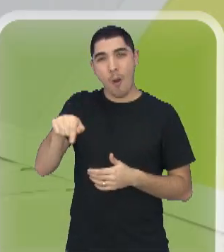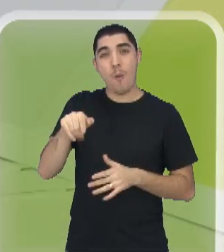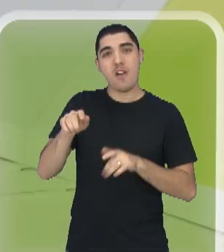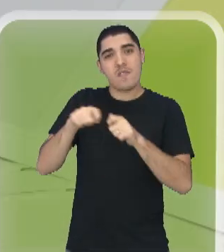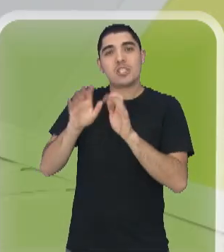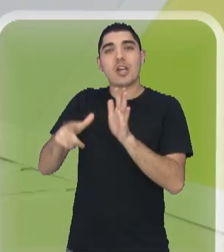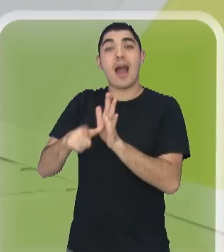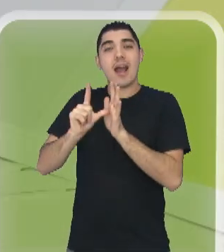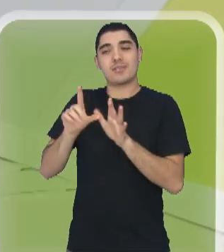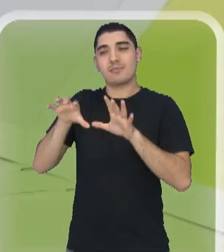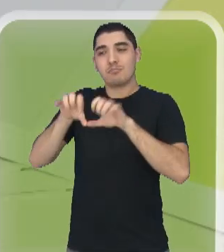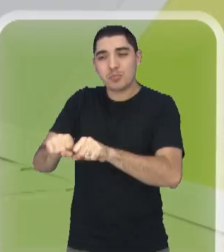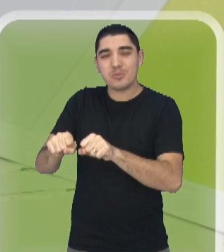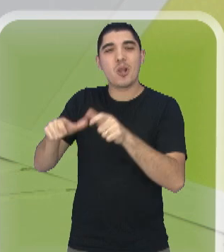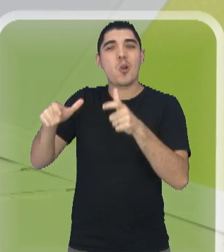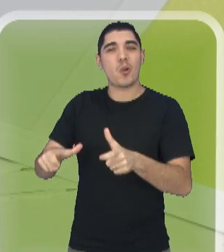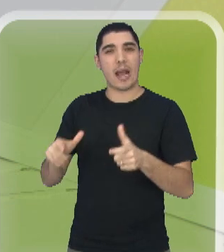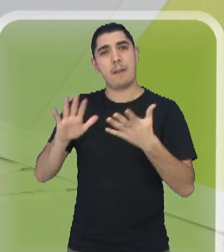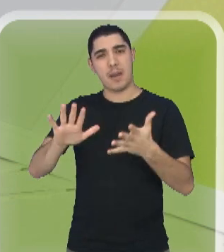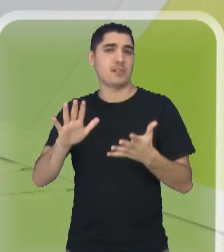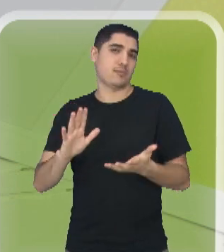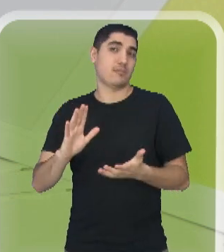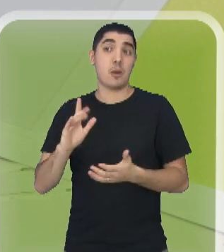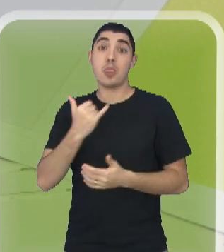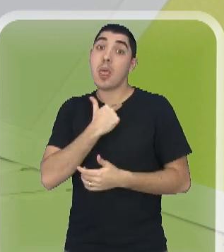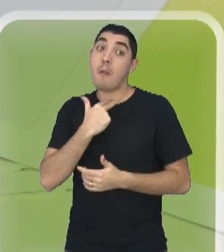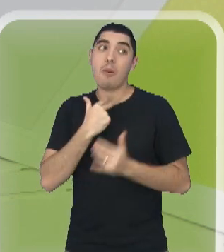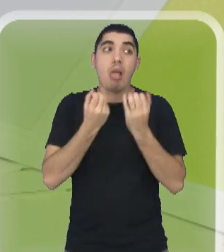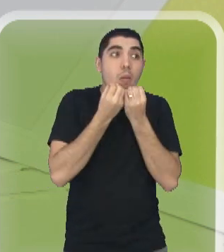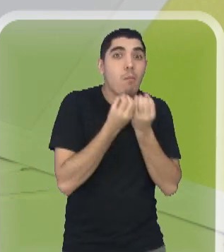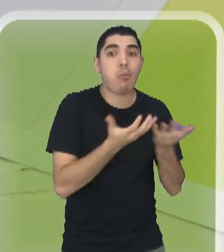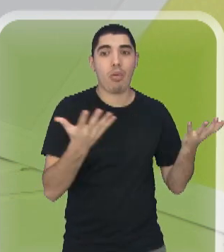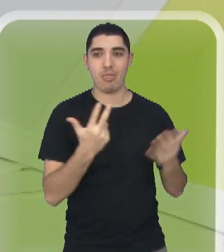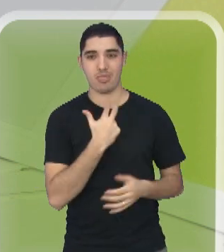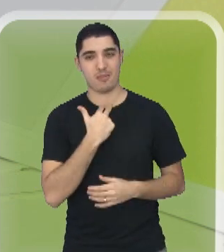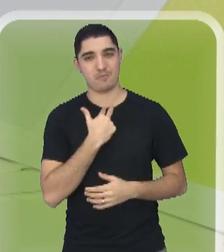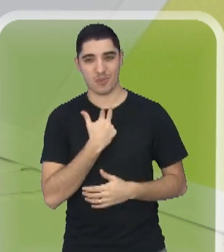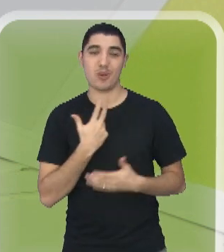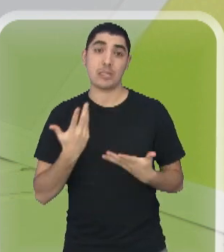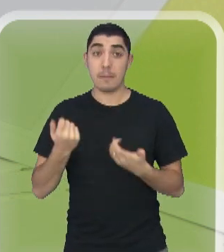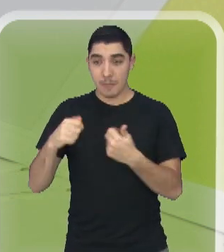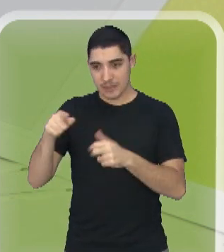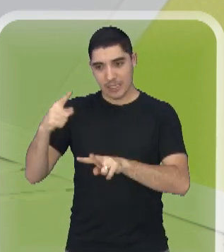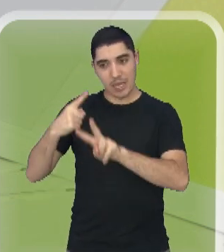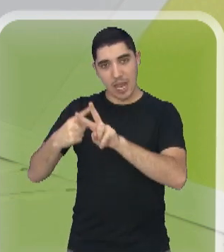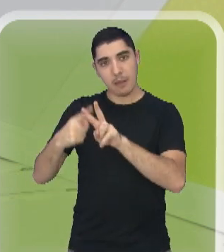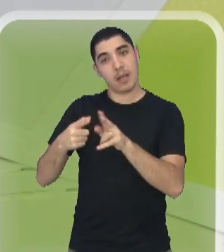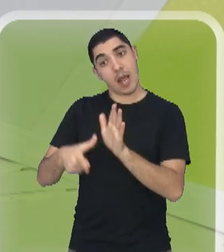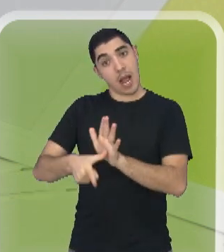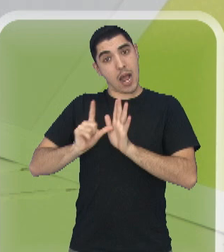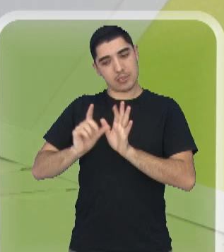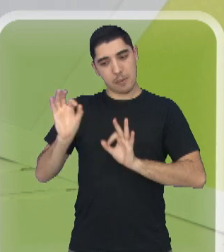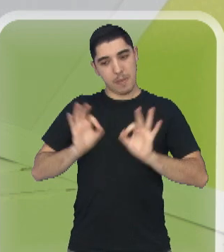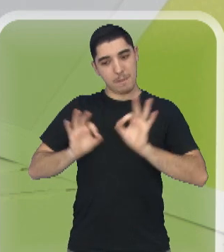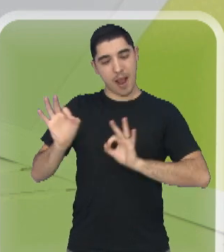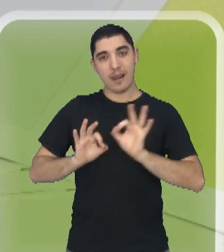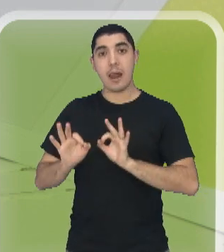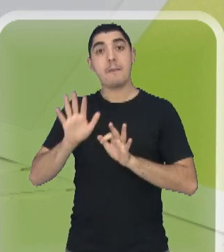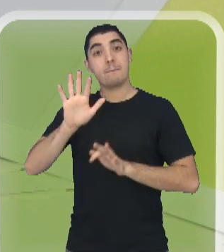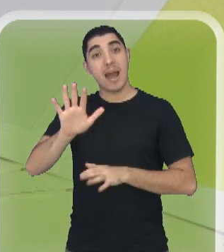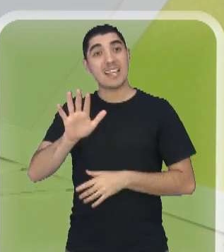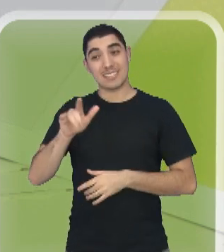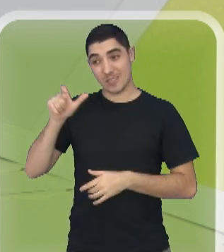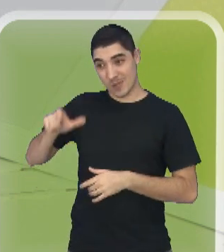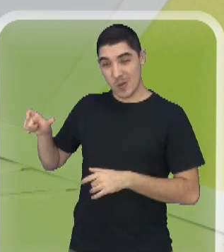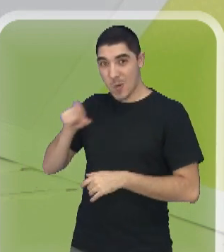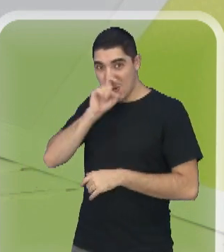Porque acontece, faz parte. Se o time é campeão, já tem que deixar alguma coisa preparada, né? Só que isso aí acaba motivando os